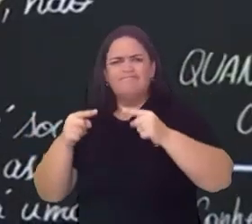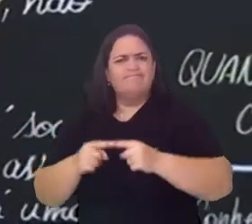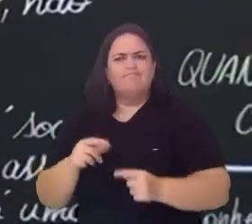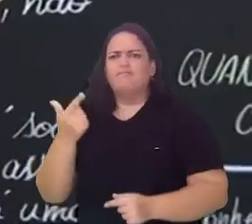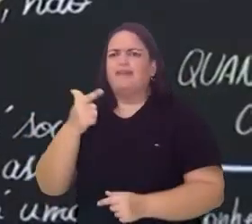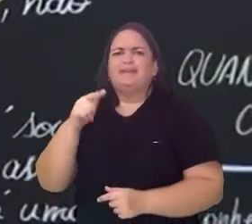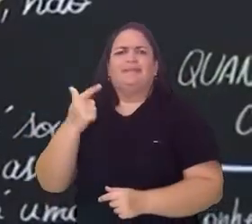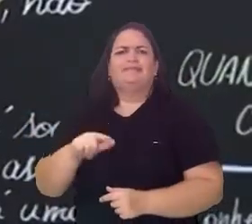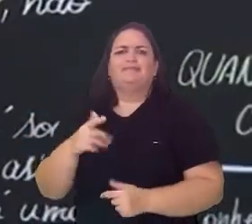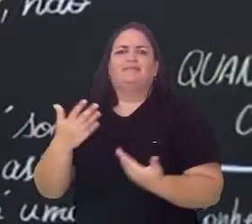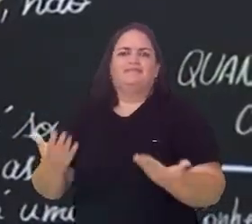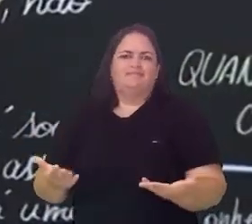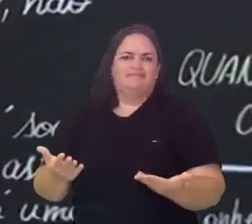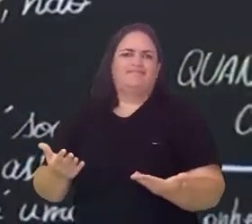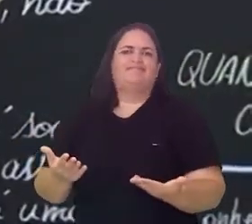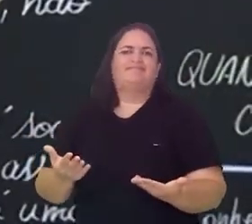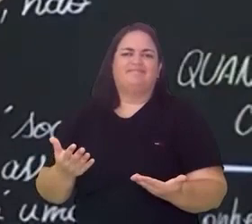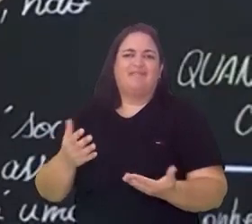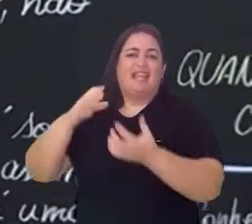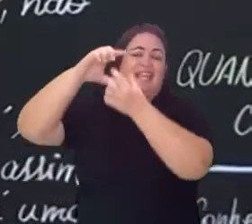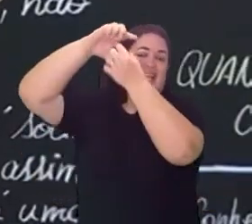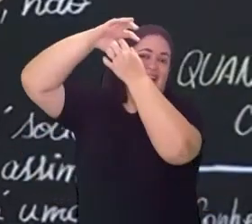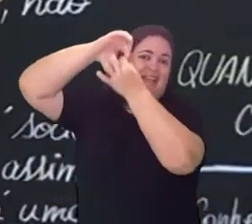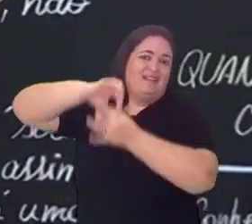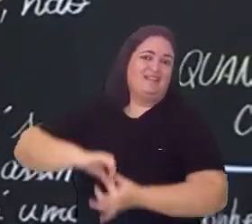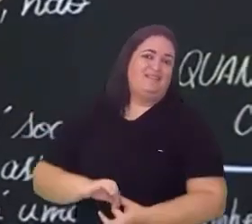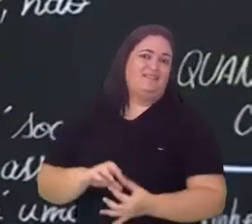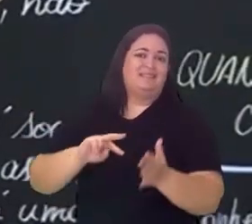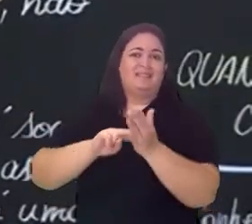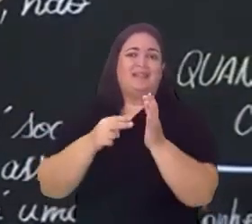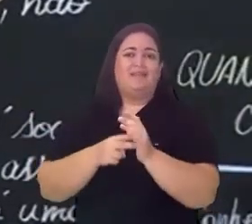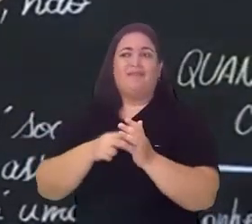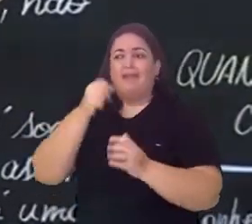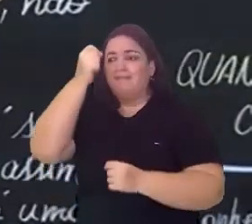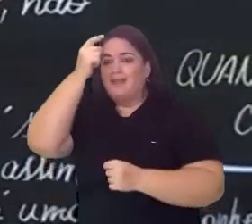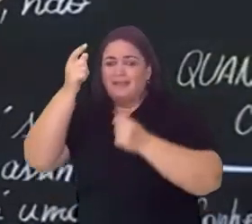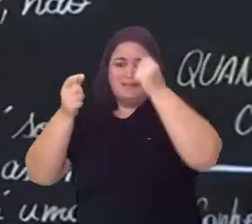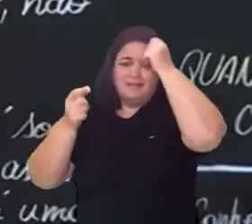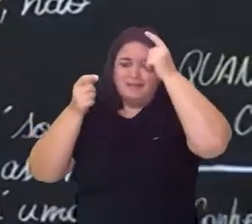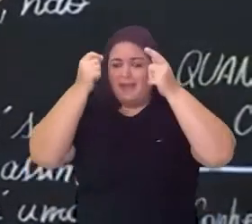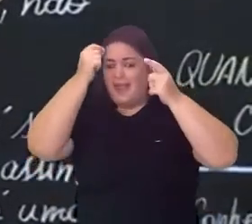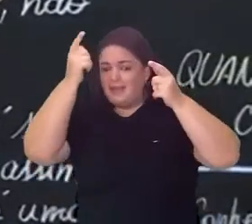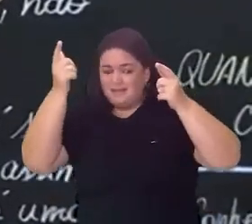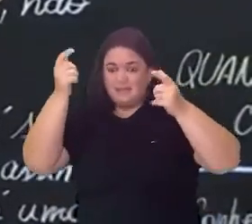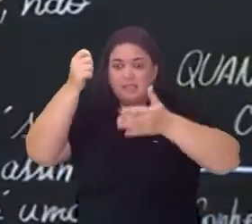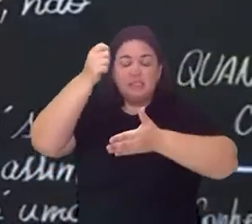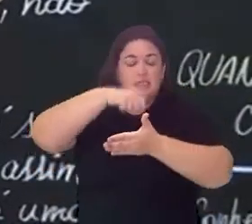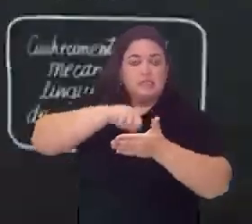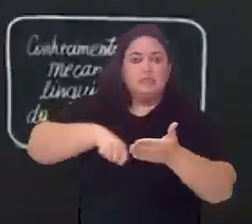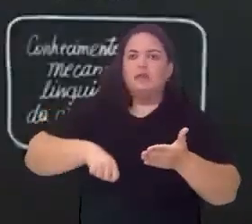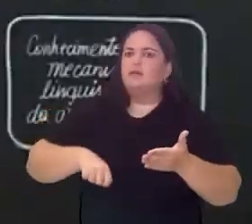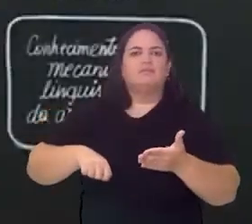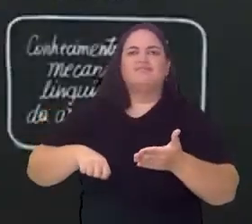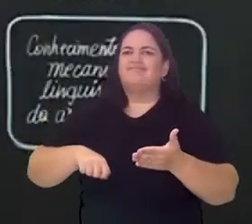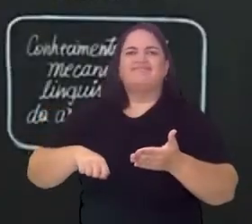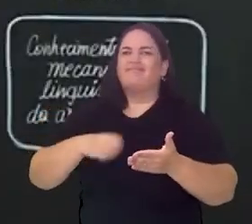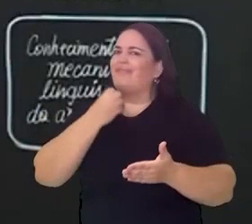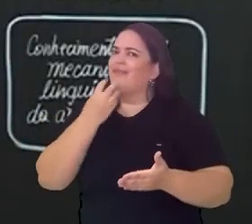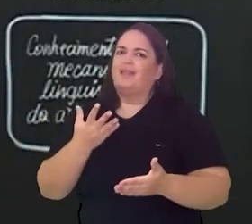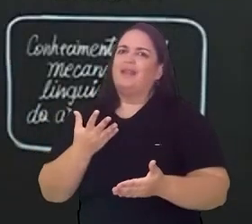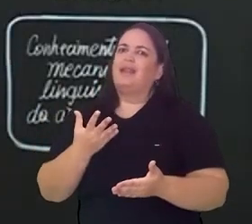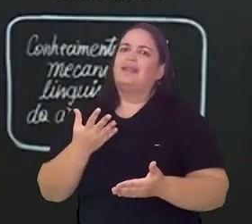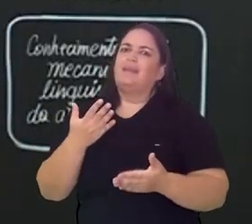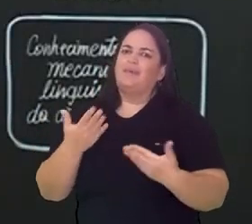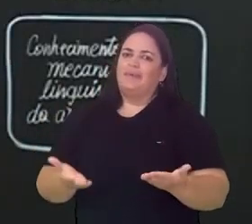isso que quando a gente diz que um texto está incoerente, significa que as ideias não estão muito boas, elas não estão fazendo muito sentido. Então, decora como palavra-chave